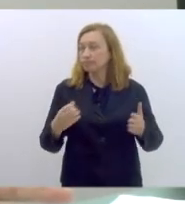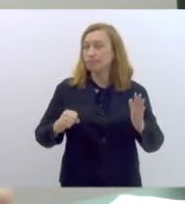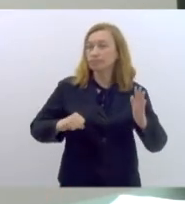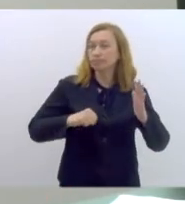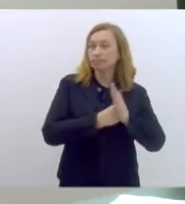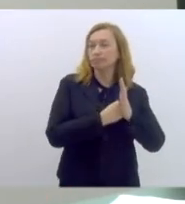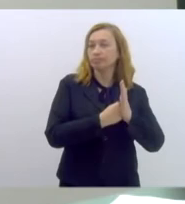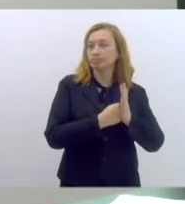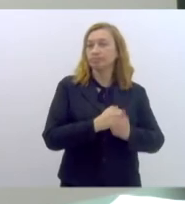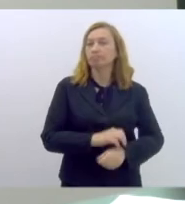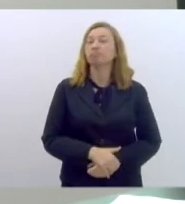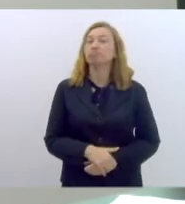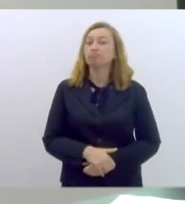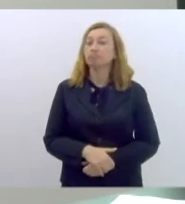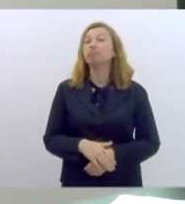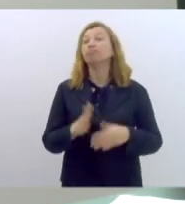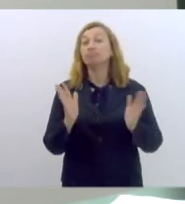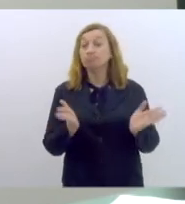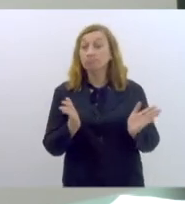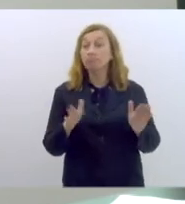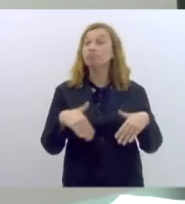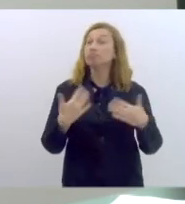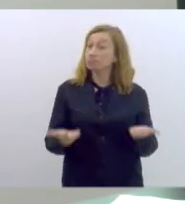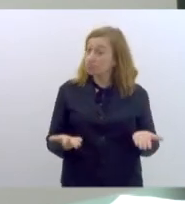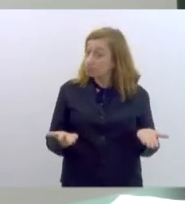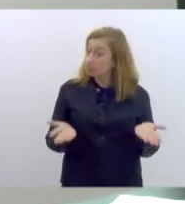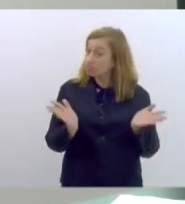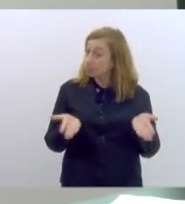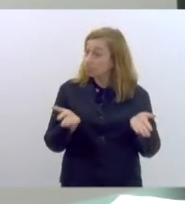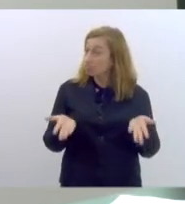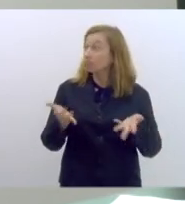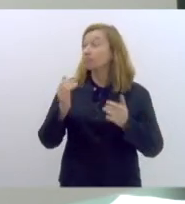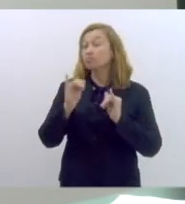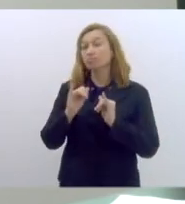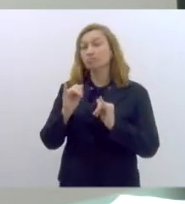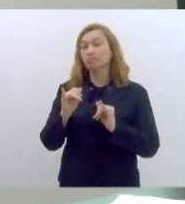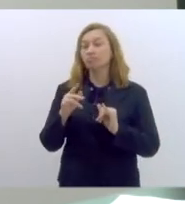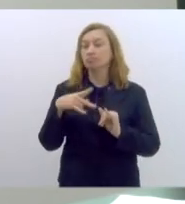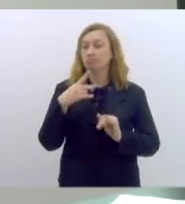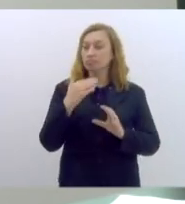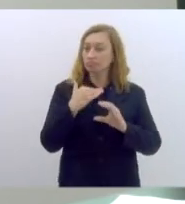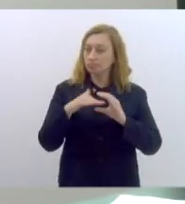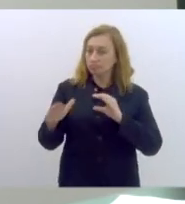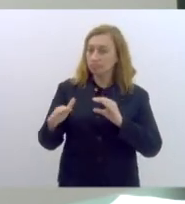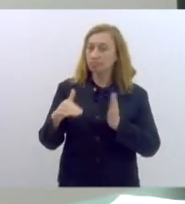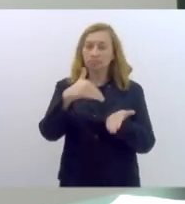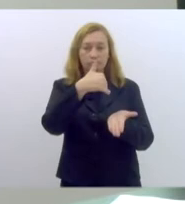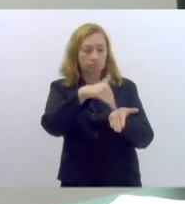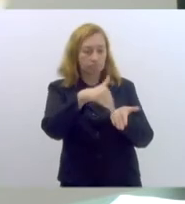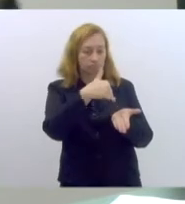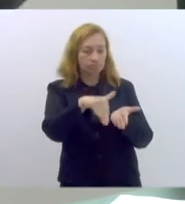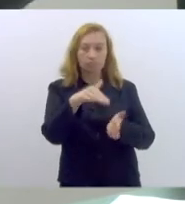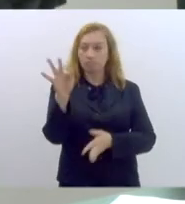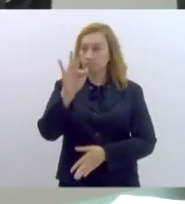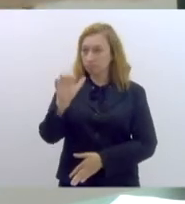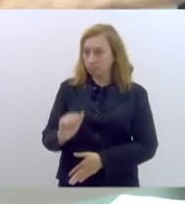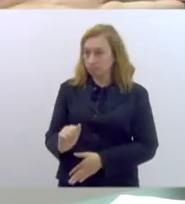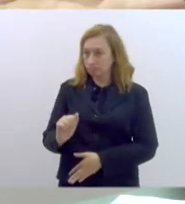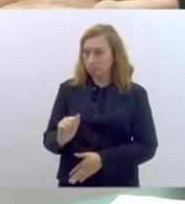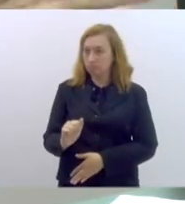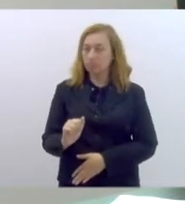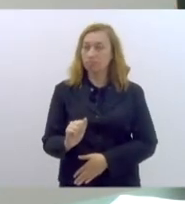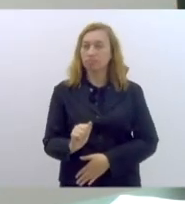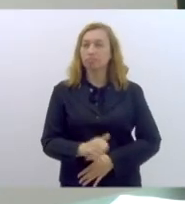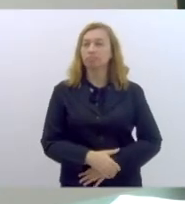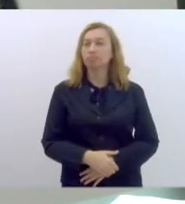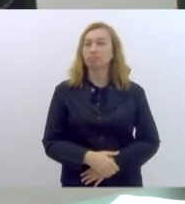impacto. Então, nós agora vamos oficiar ao secretário da Fazenda, e aí não